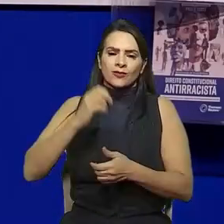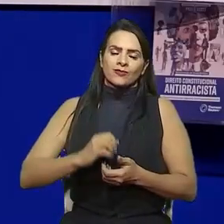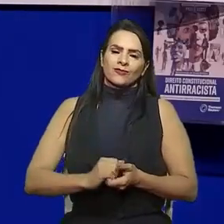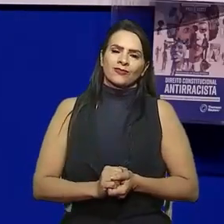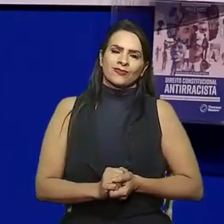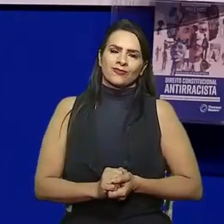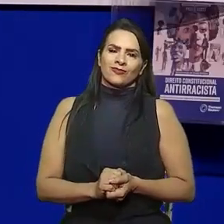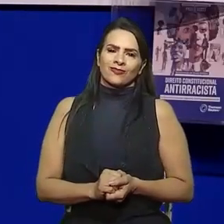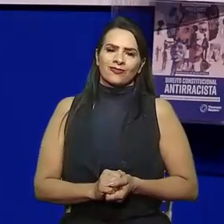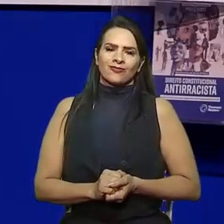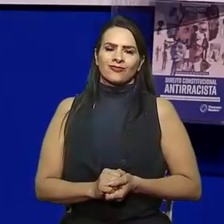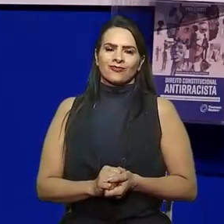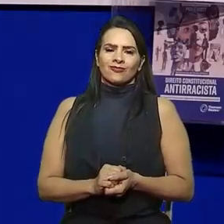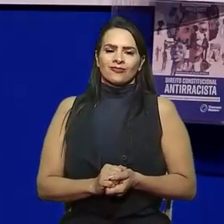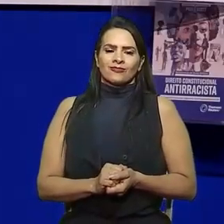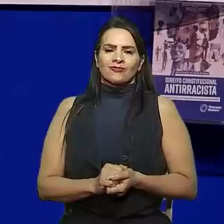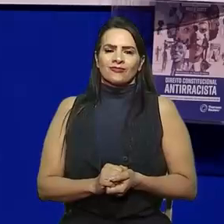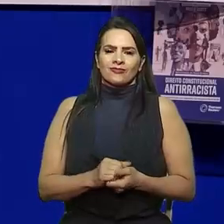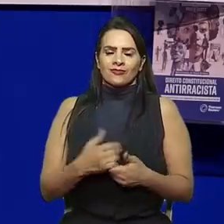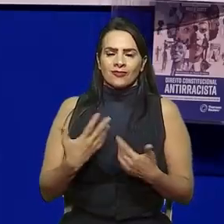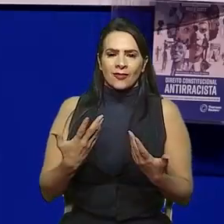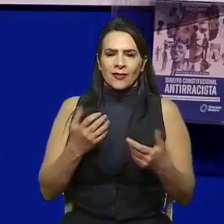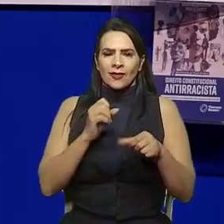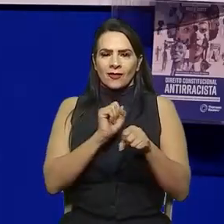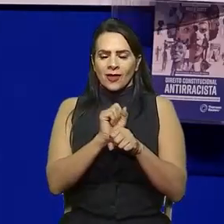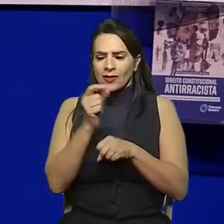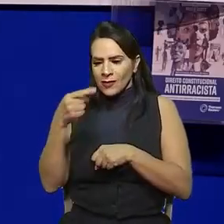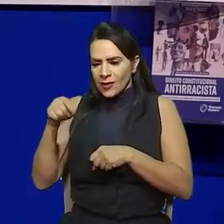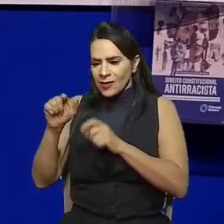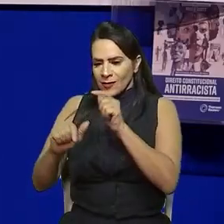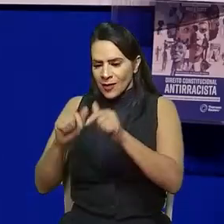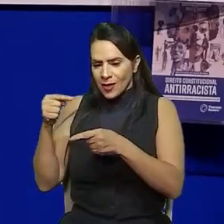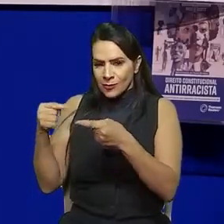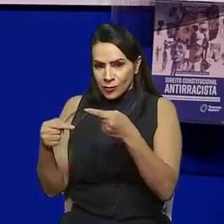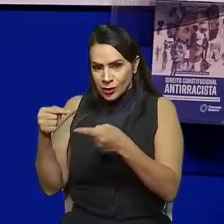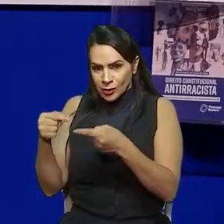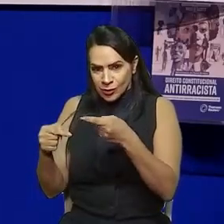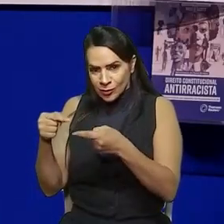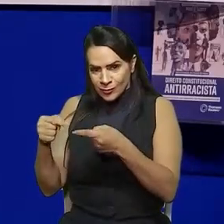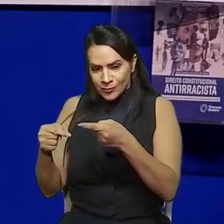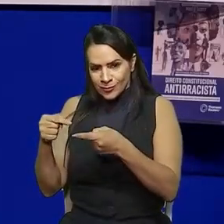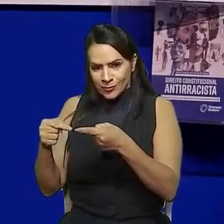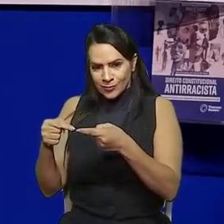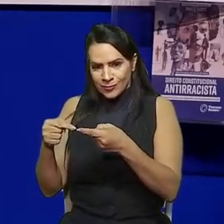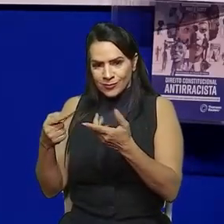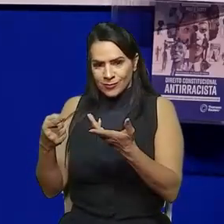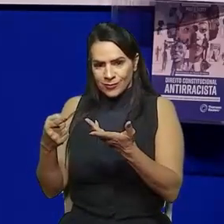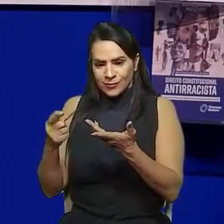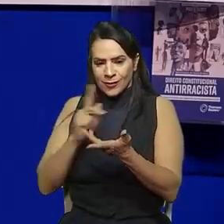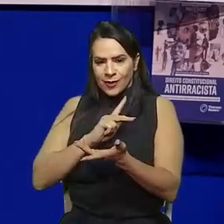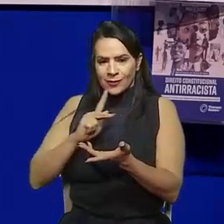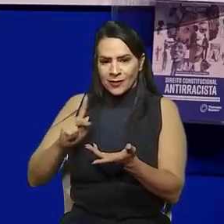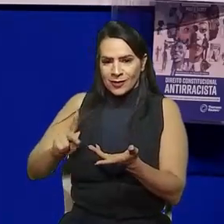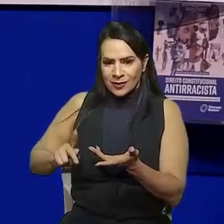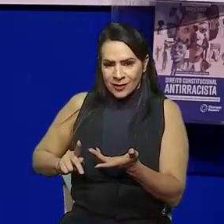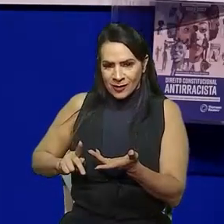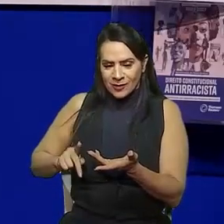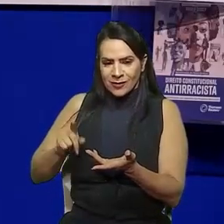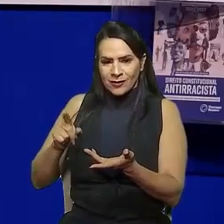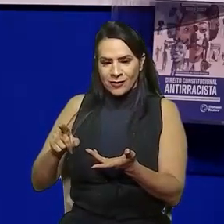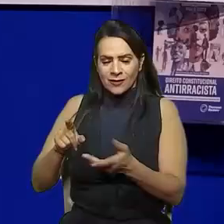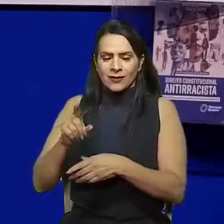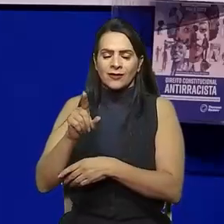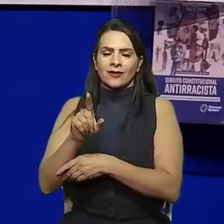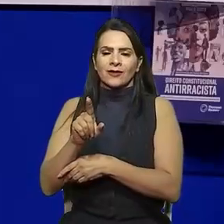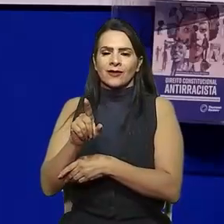e fazendo uma interrupção para trabalhar em política. Na presidência da República, o Dr. Tancredo